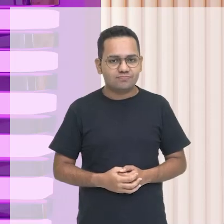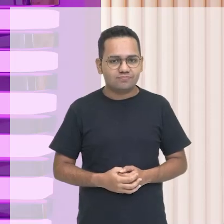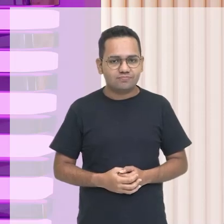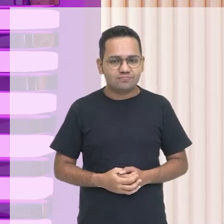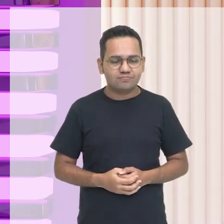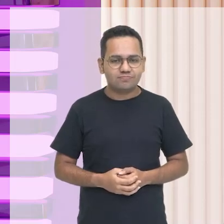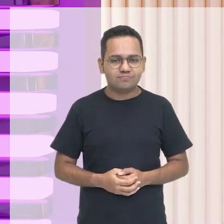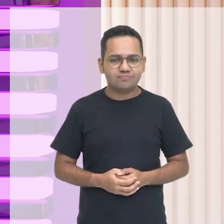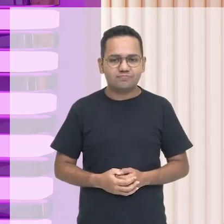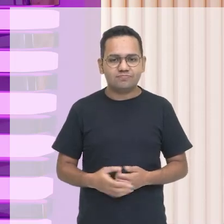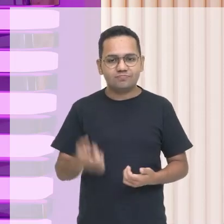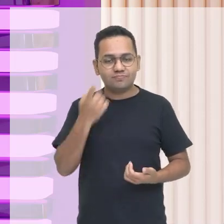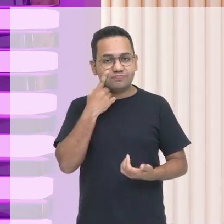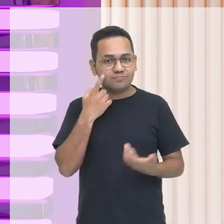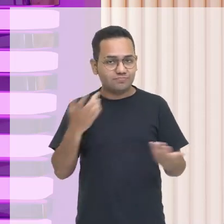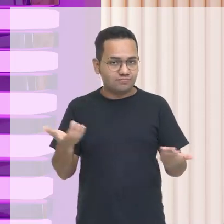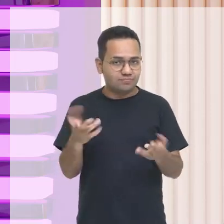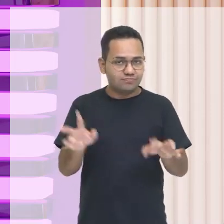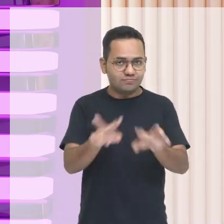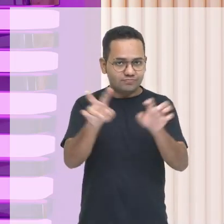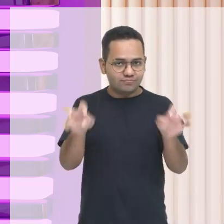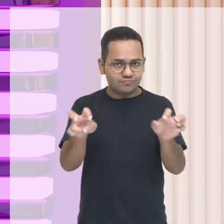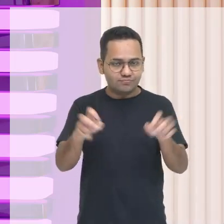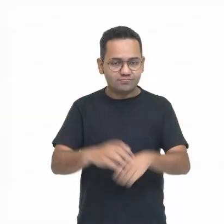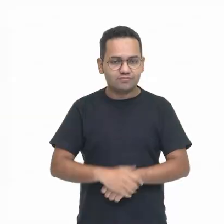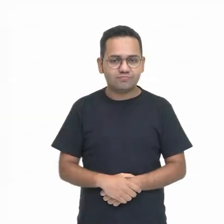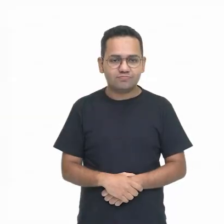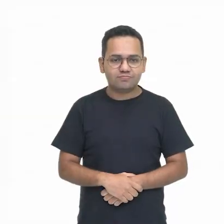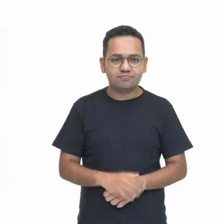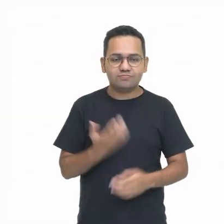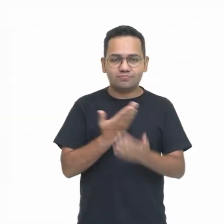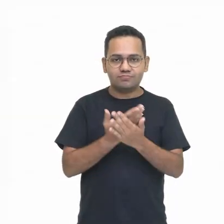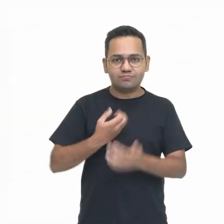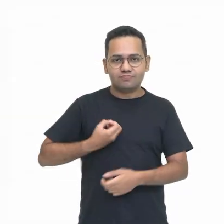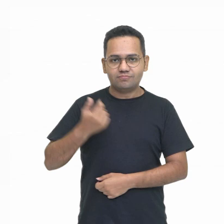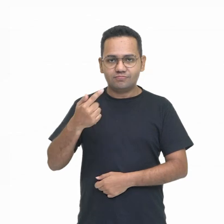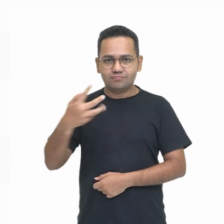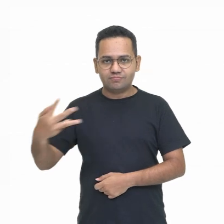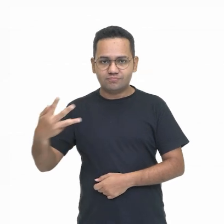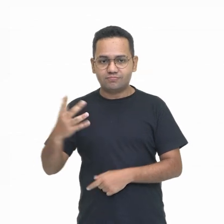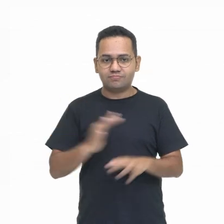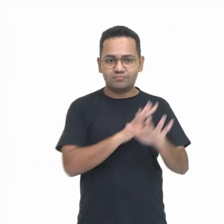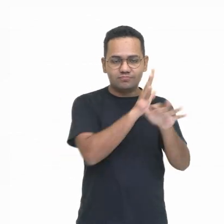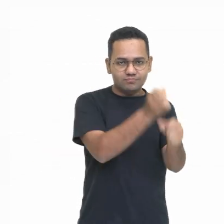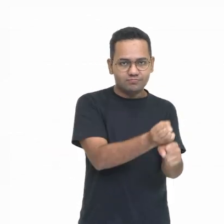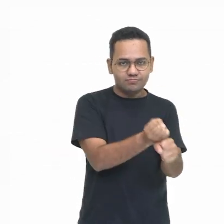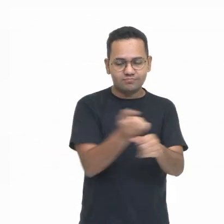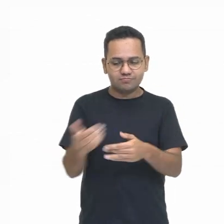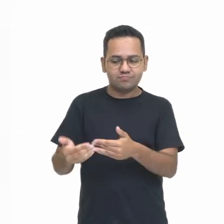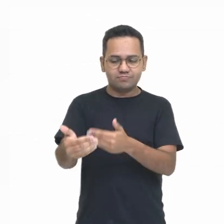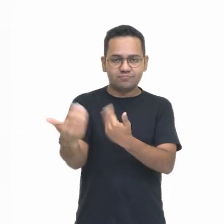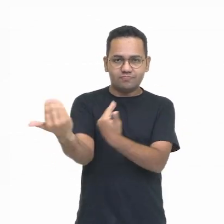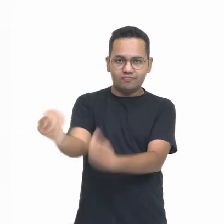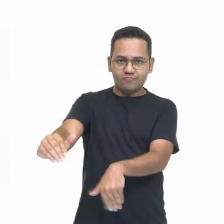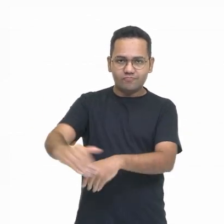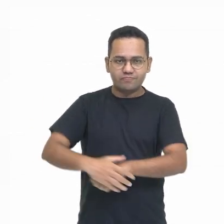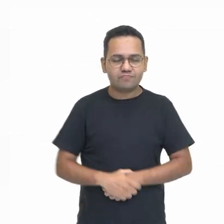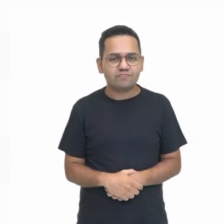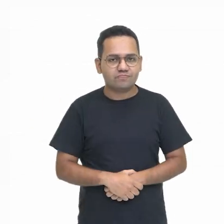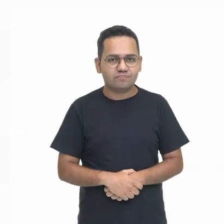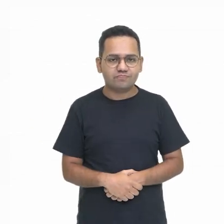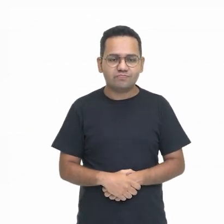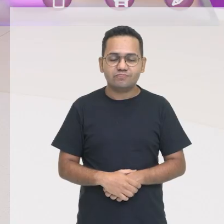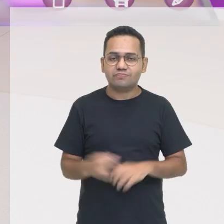nós temos aí na nossa última aula, a aula de número 23. Nós temos a revisão e a avaliação